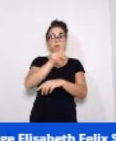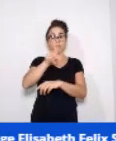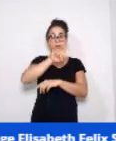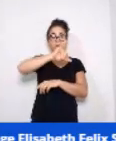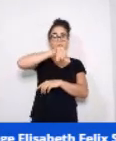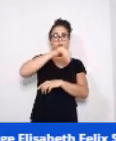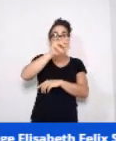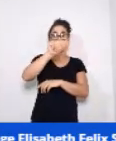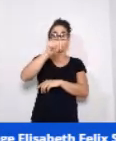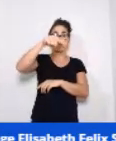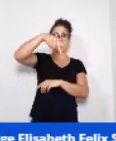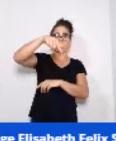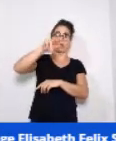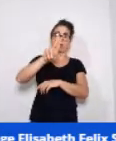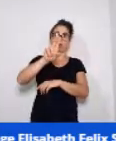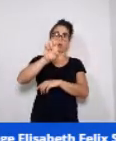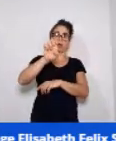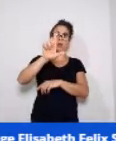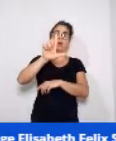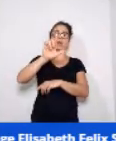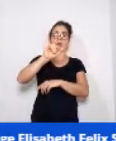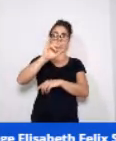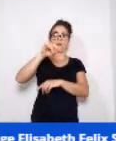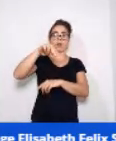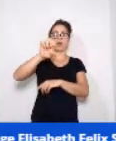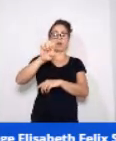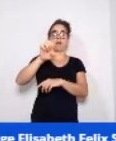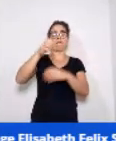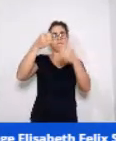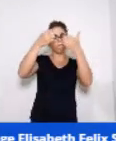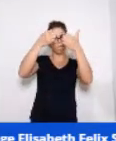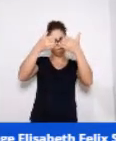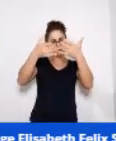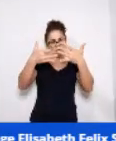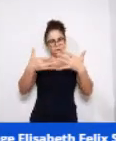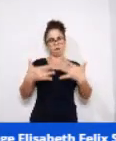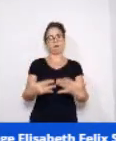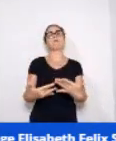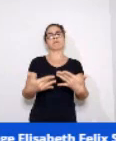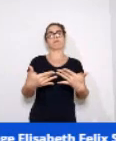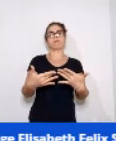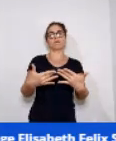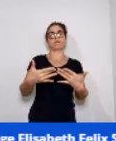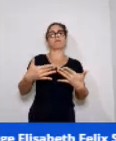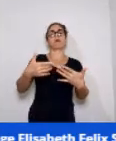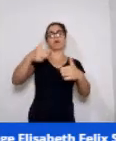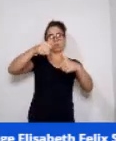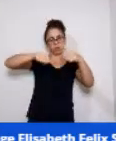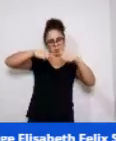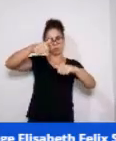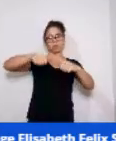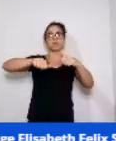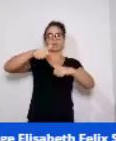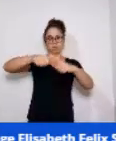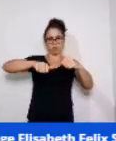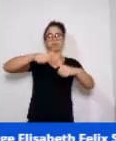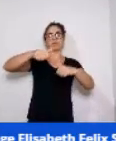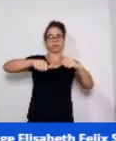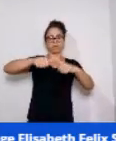continuará falando a respeito desse assunto tão importante dentro do processo de aprendizagem, que é a